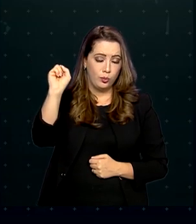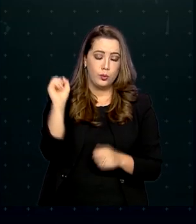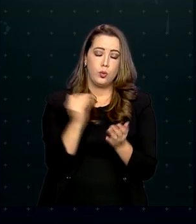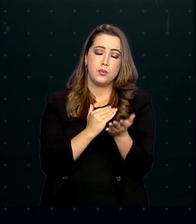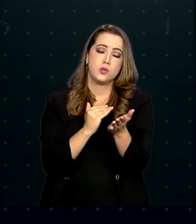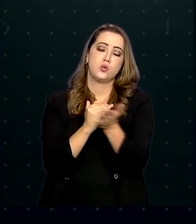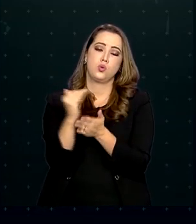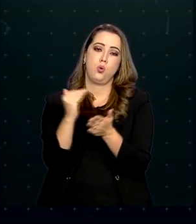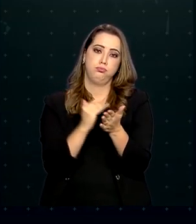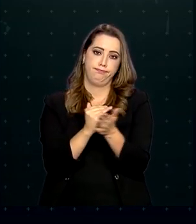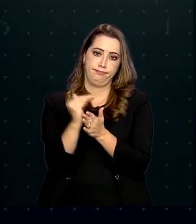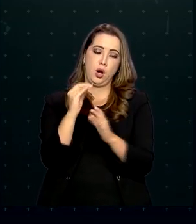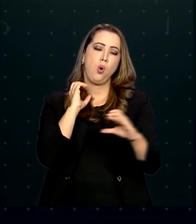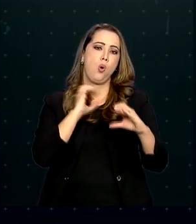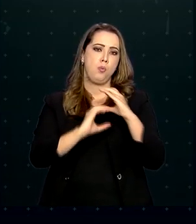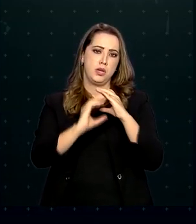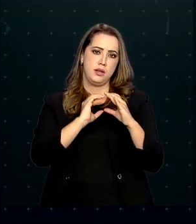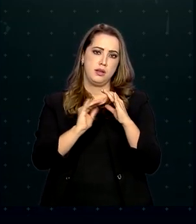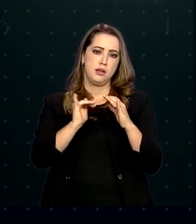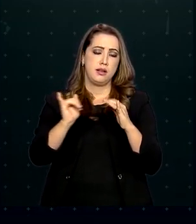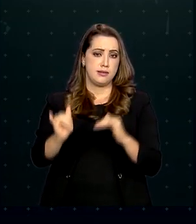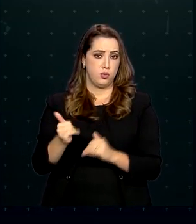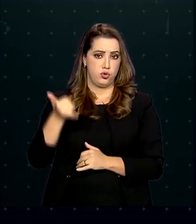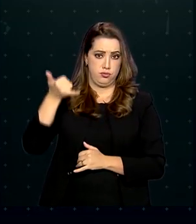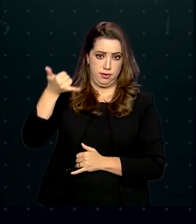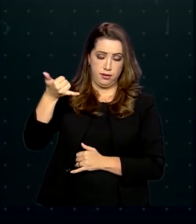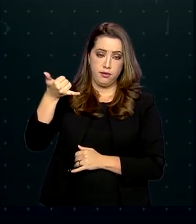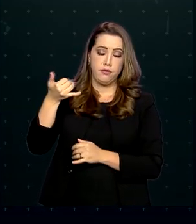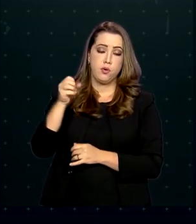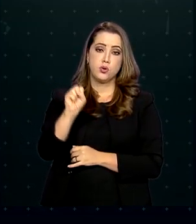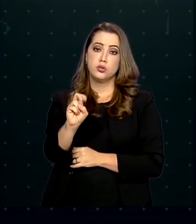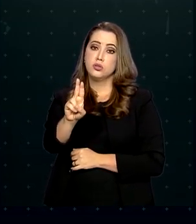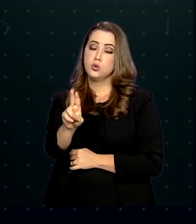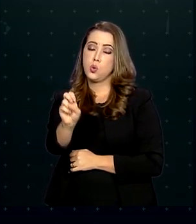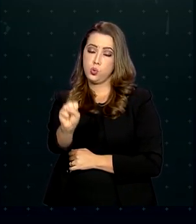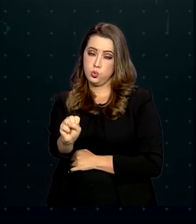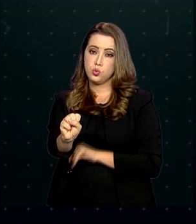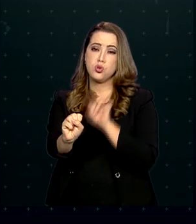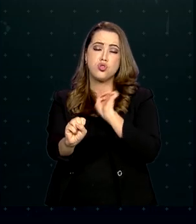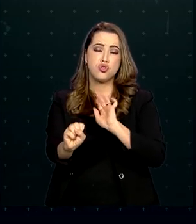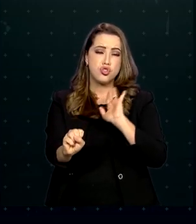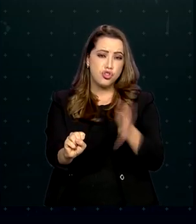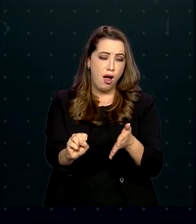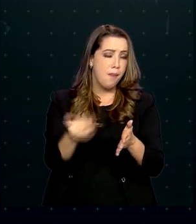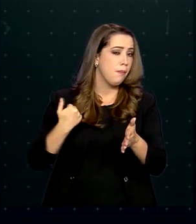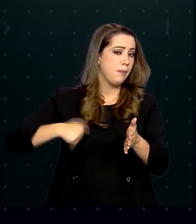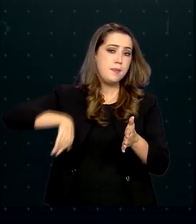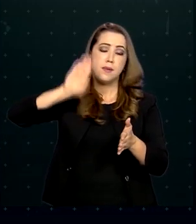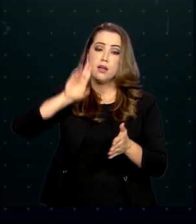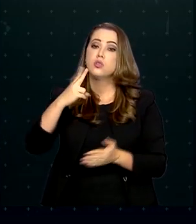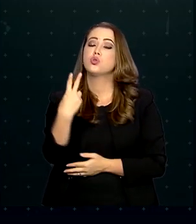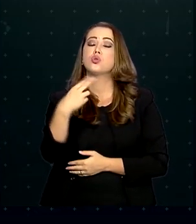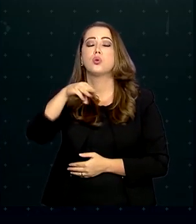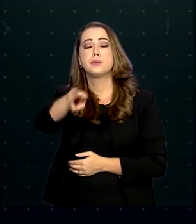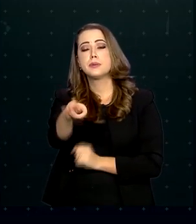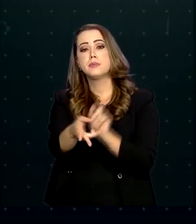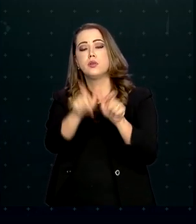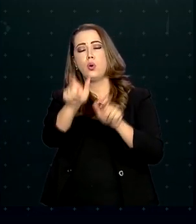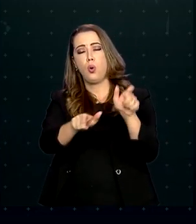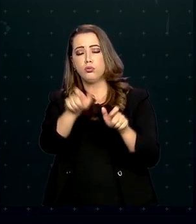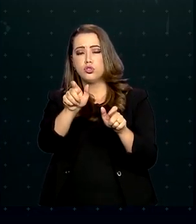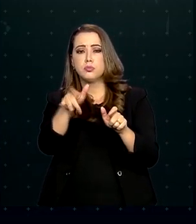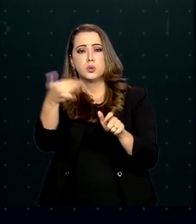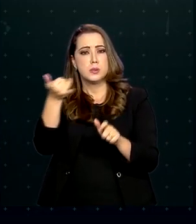Telesus já recebeu mais de 2 milhões de ligações. 78 mil pessoas foram atendidas.